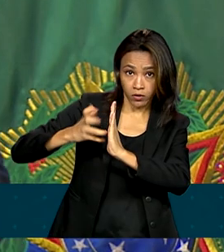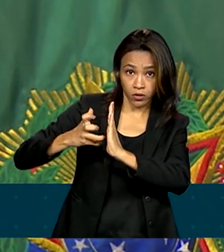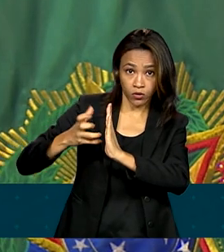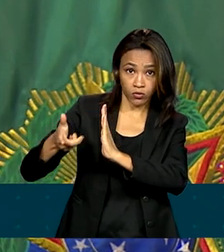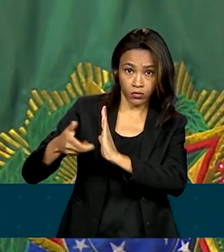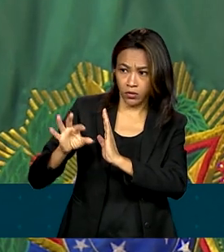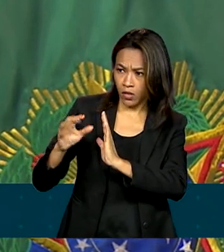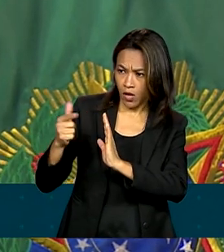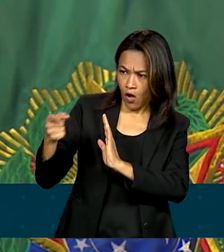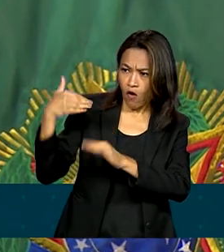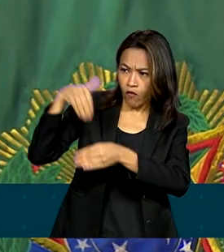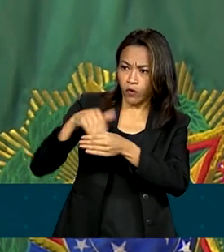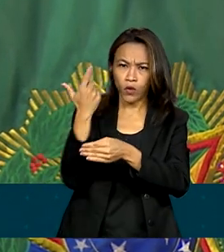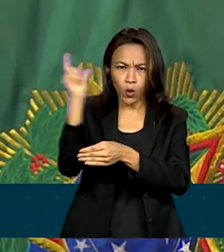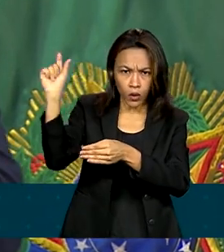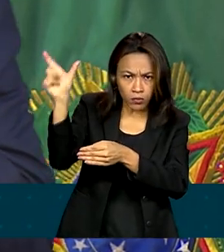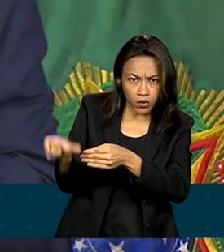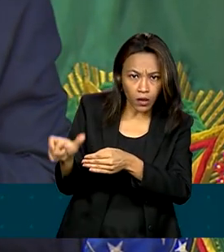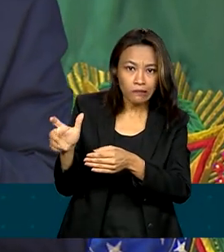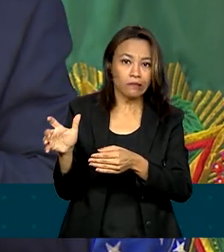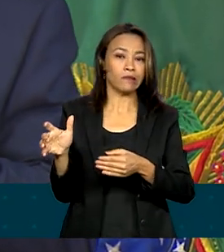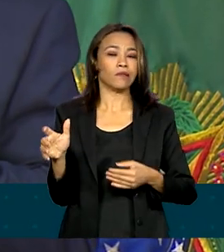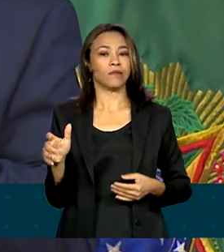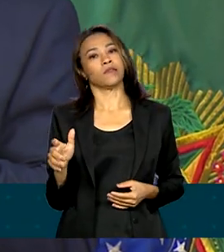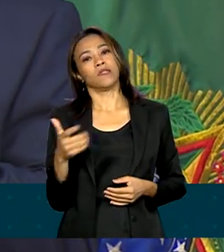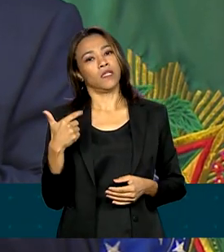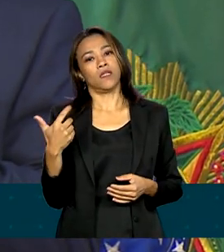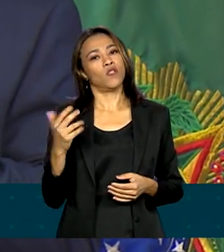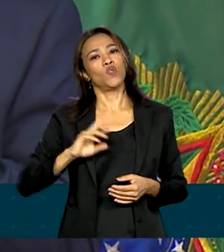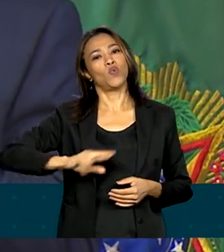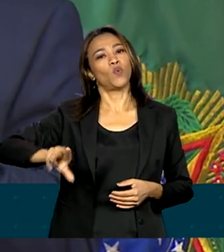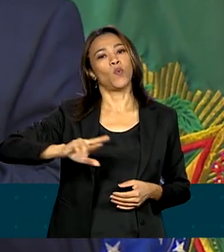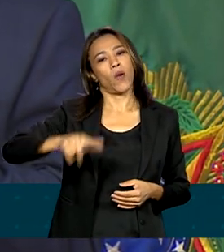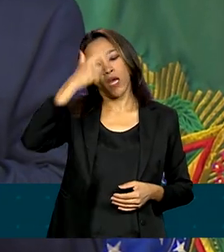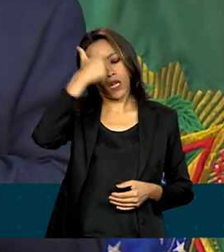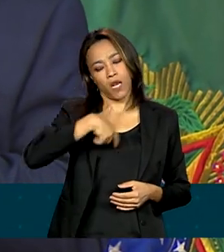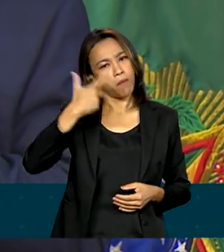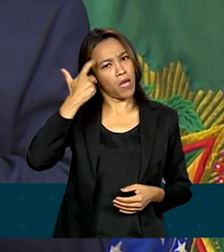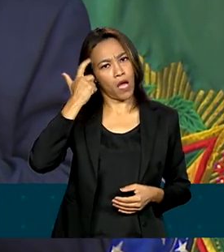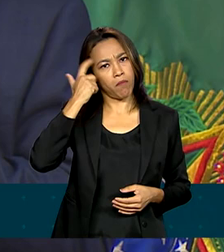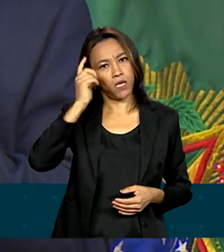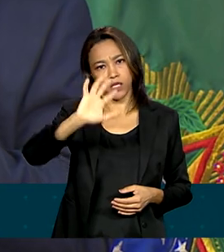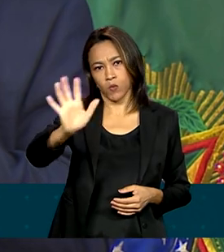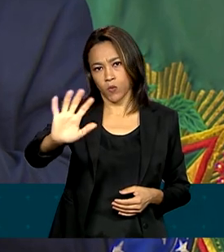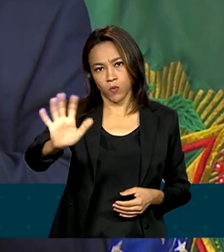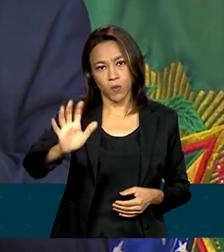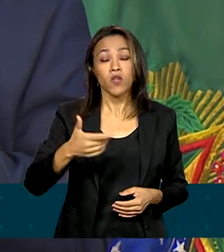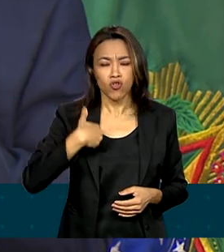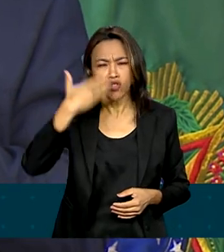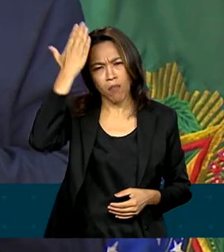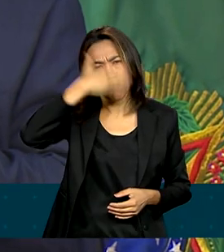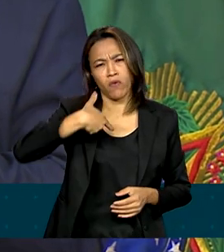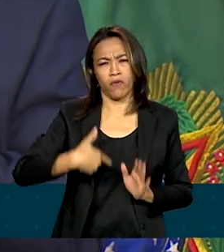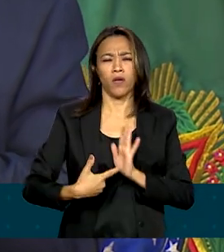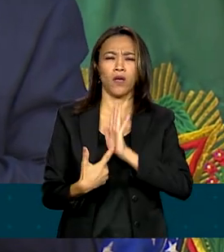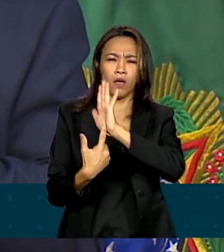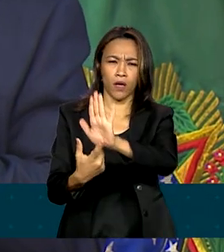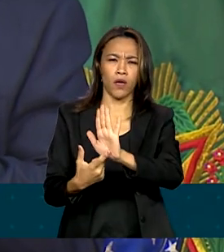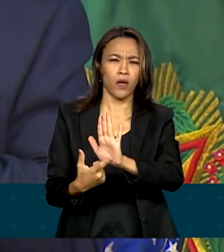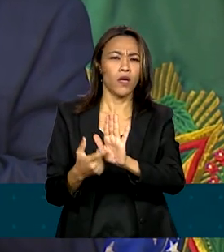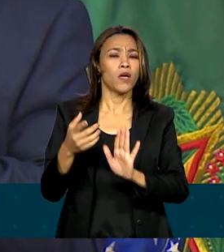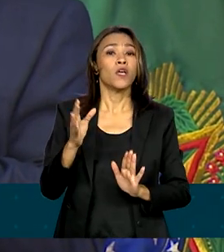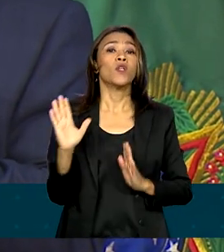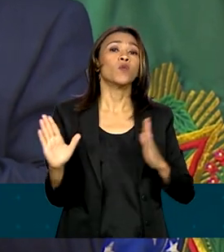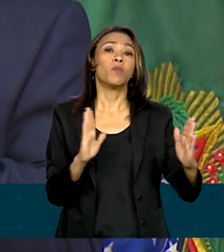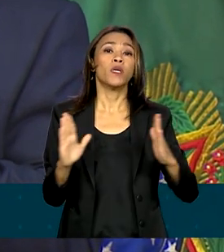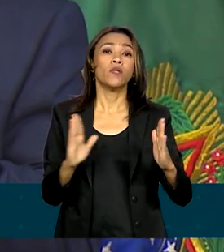político, o governador votou em fulano, em beltrano. Isso não haverá na minha cabeça, e eu já dei prova disso nos outros